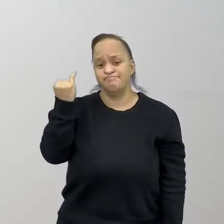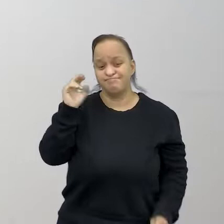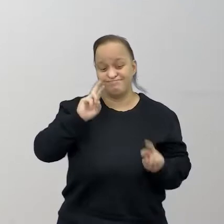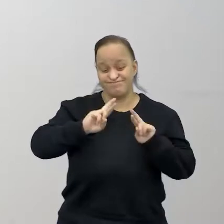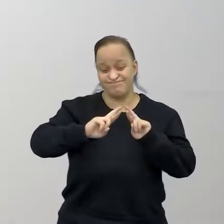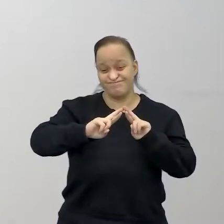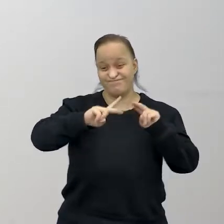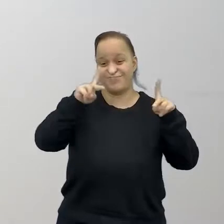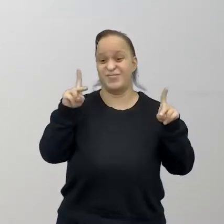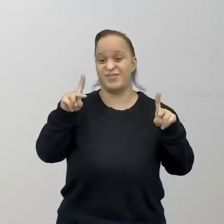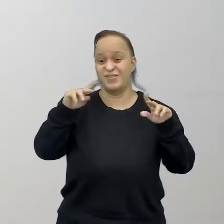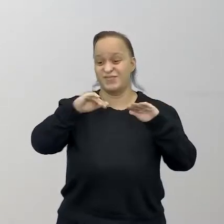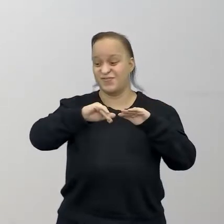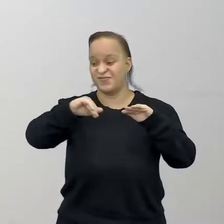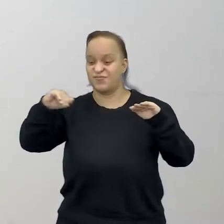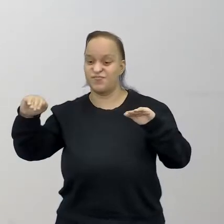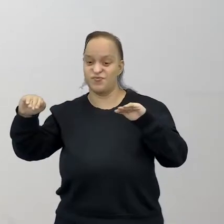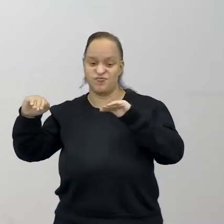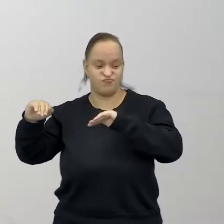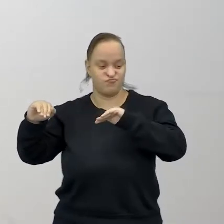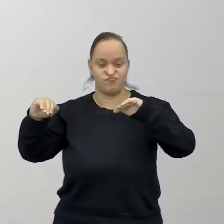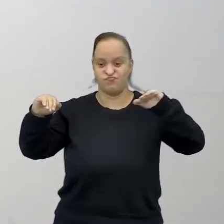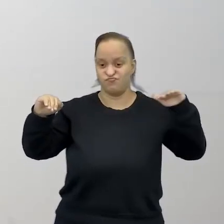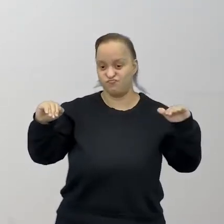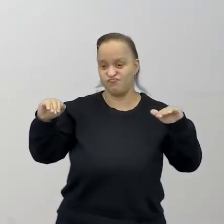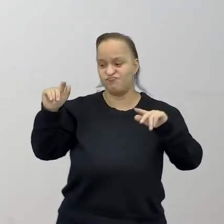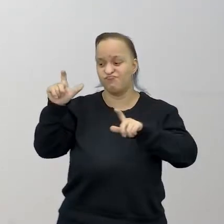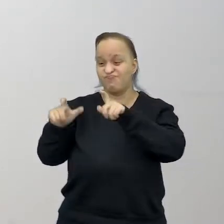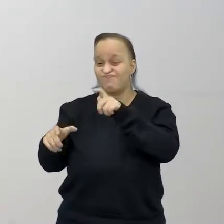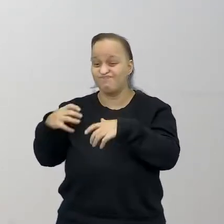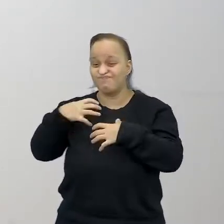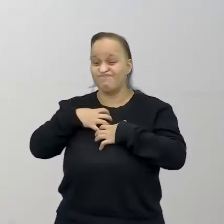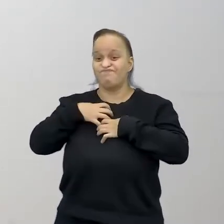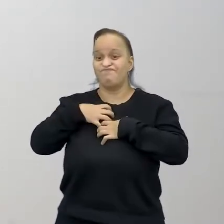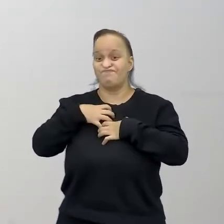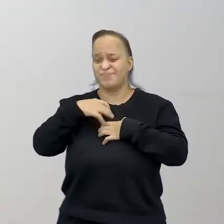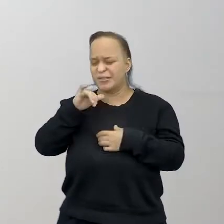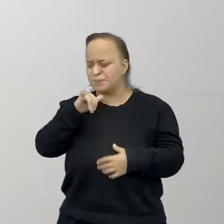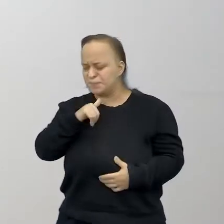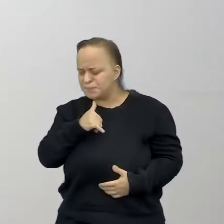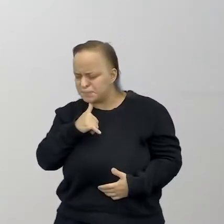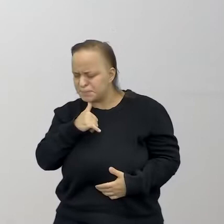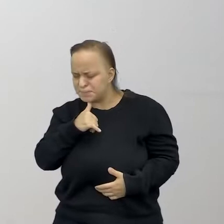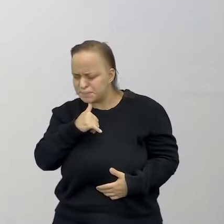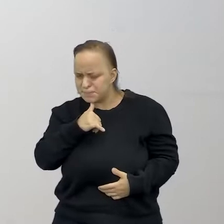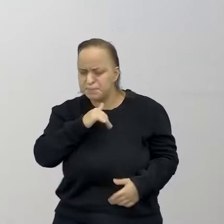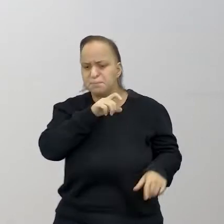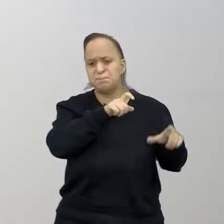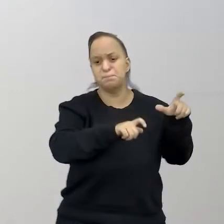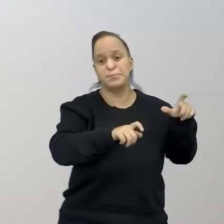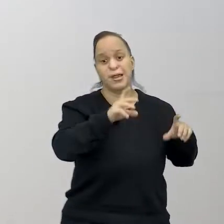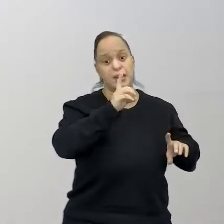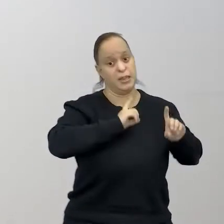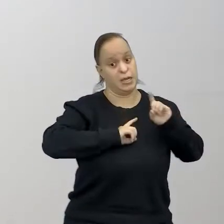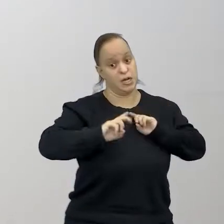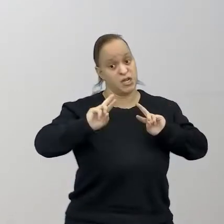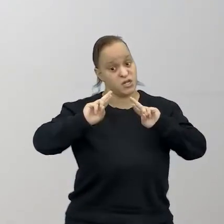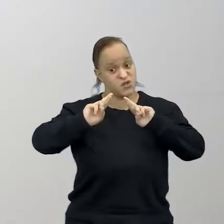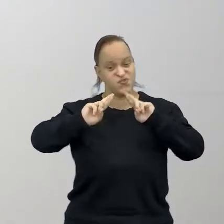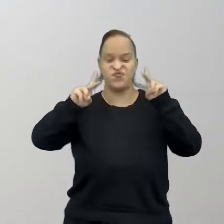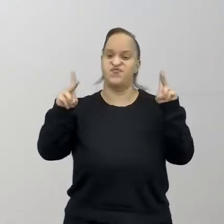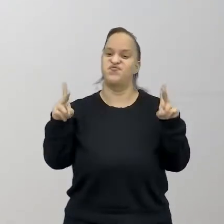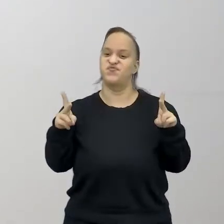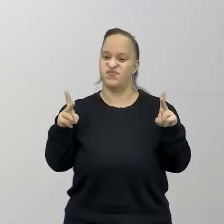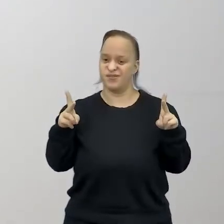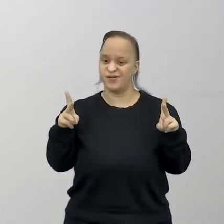muito grande entre a gente, por exemplo, se sentir triste e estar em um quadro depressivo. Existe uma diferença muito grande, até uma